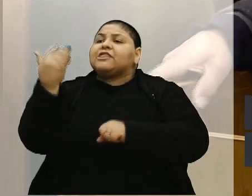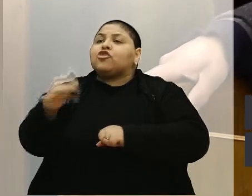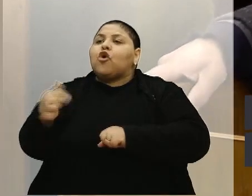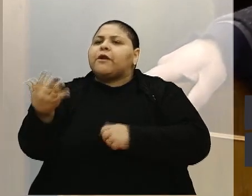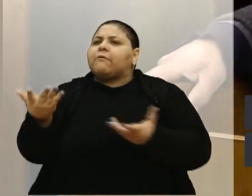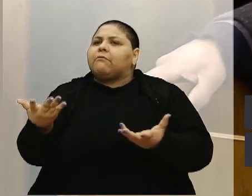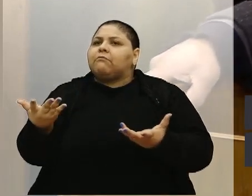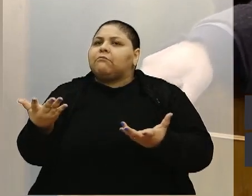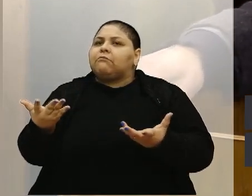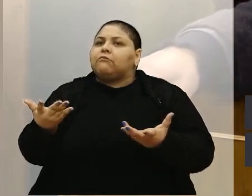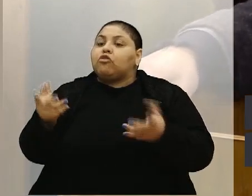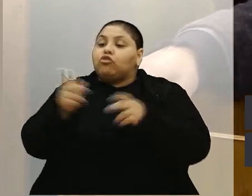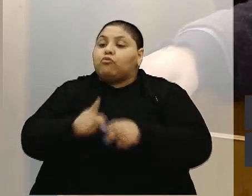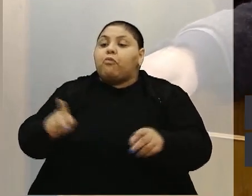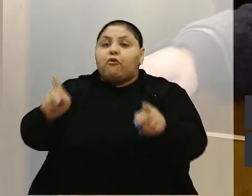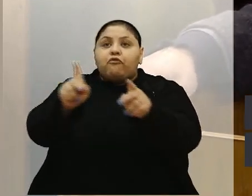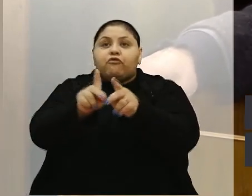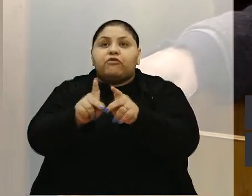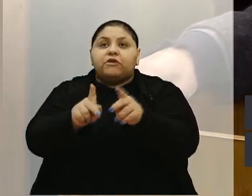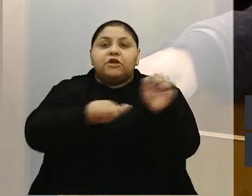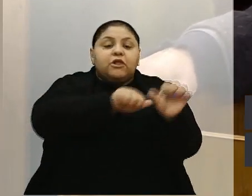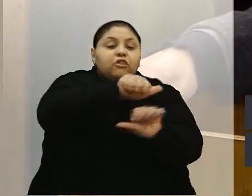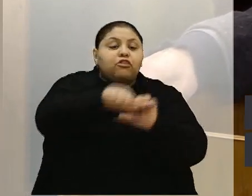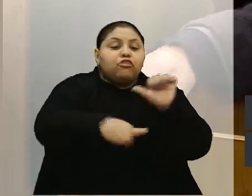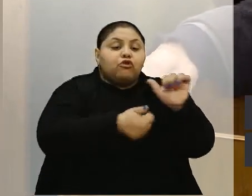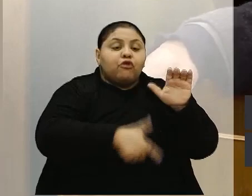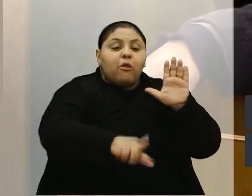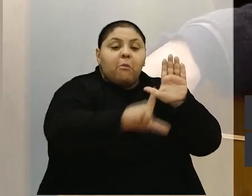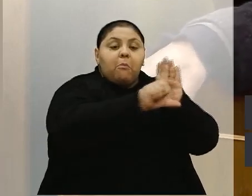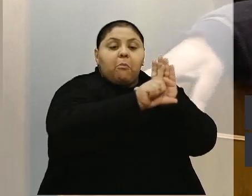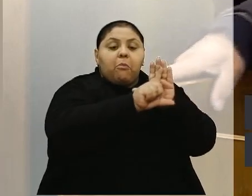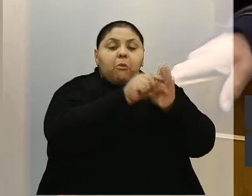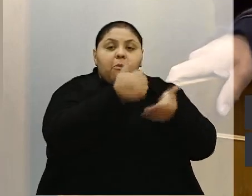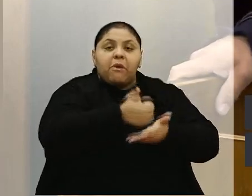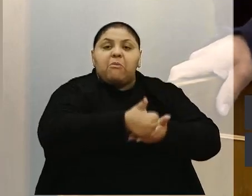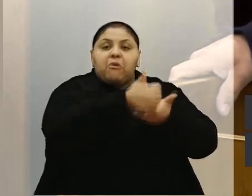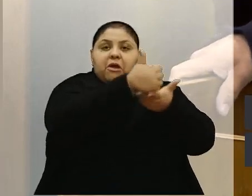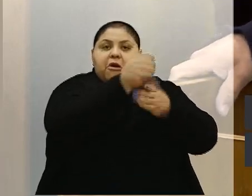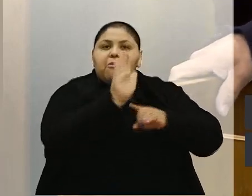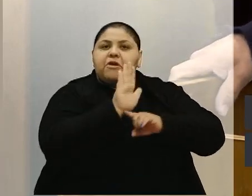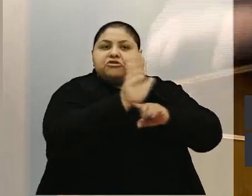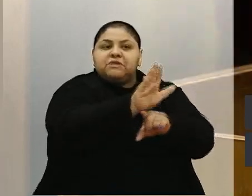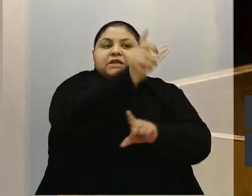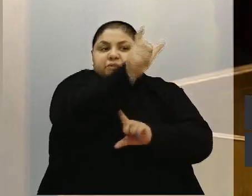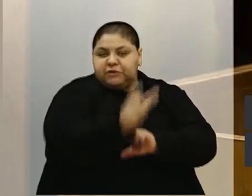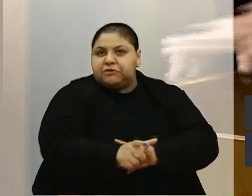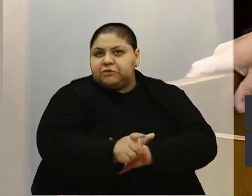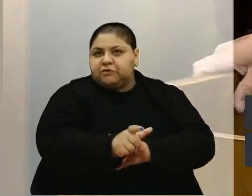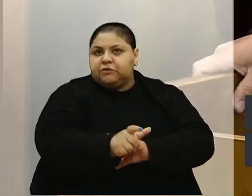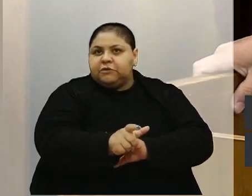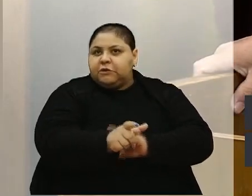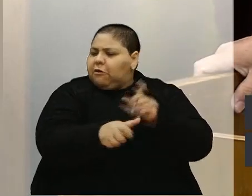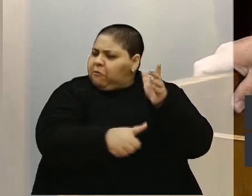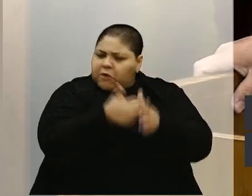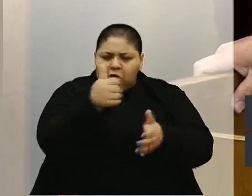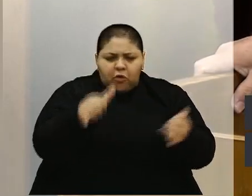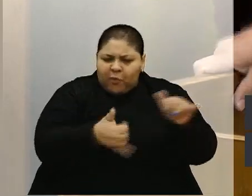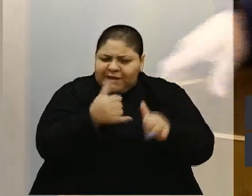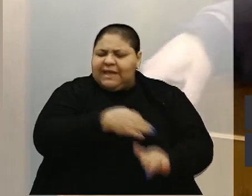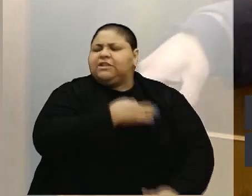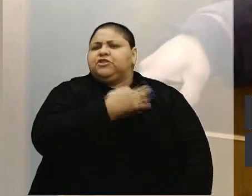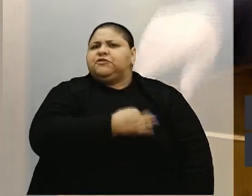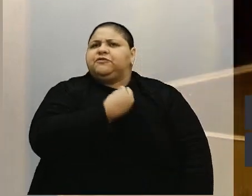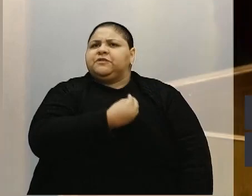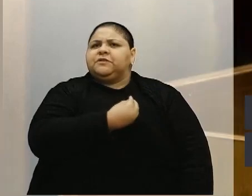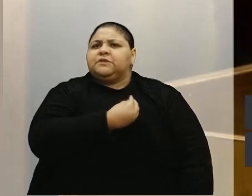É ver a dor do povo e transformar em leis para beneficiar depois as pessoas, trazendo melhor qualidade de vida.